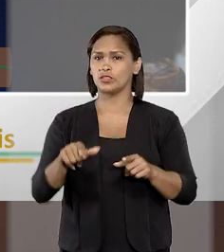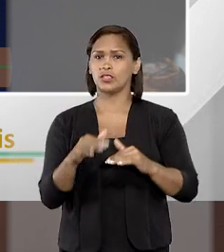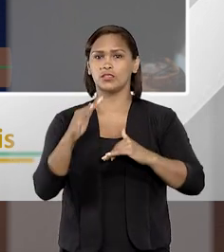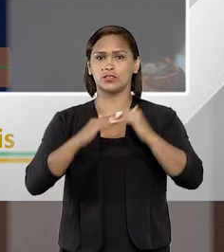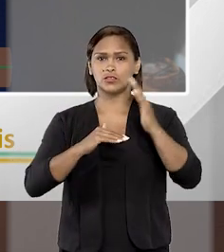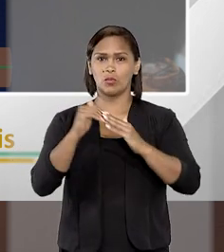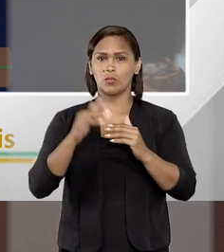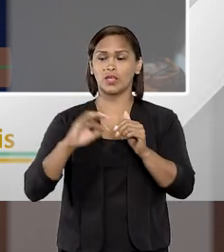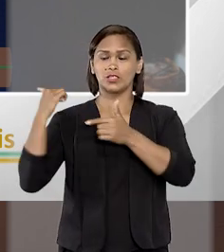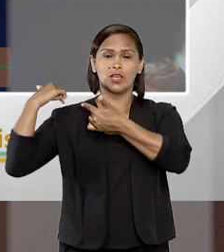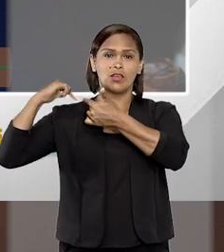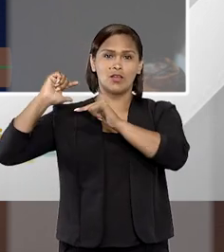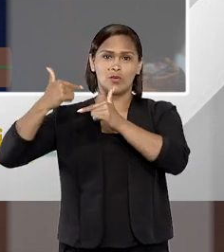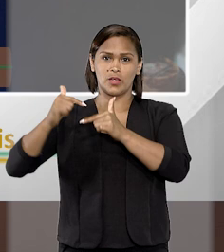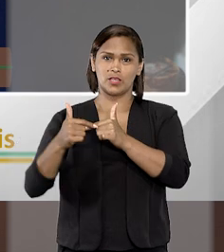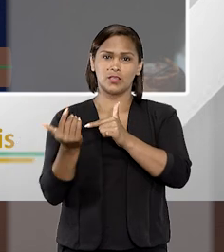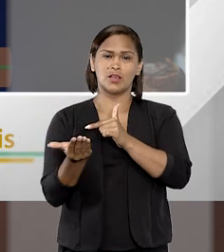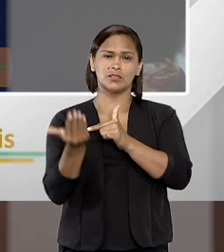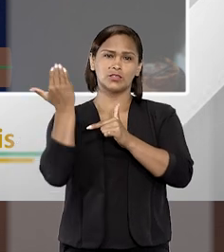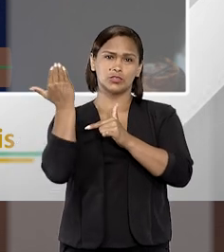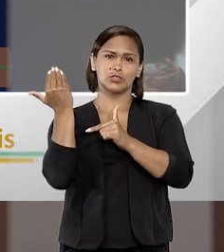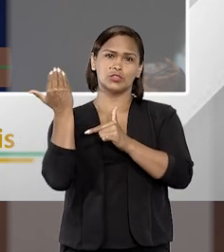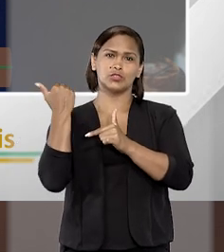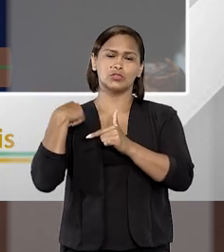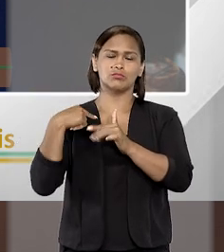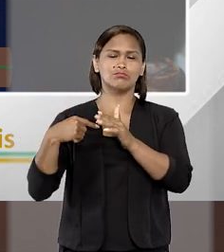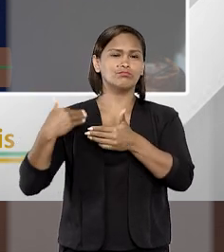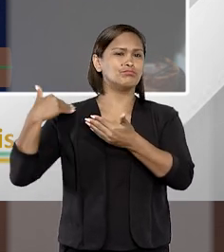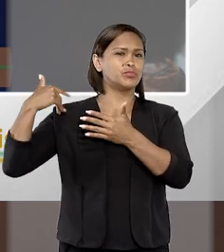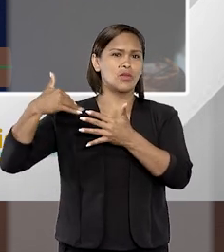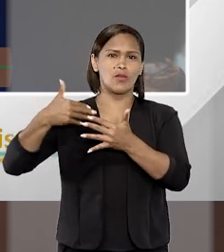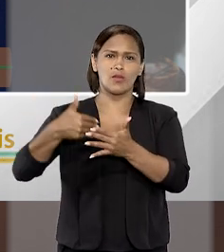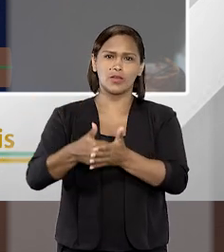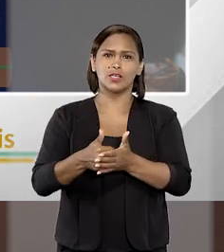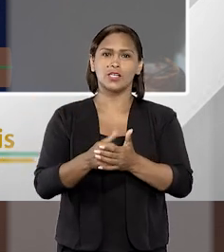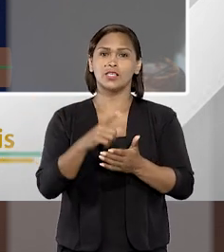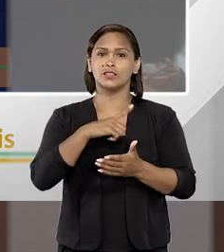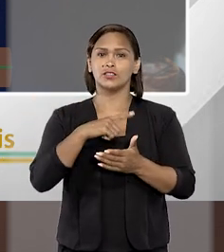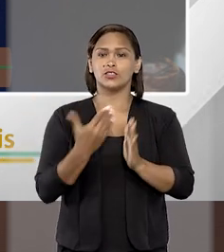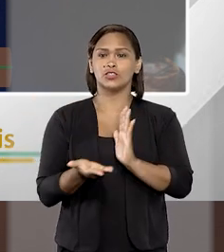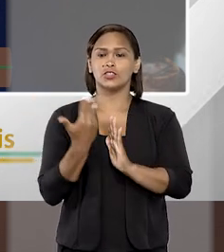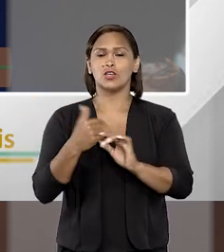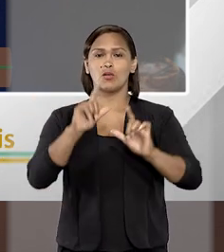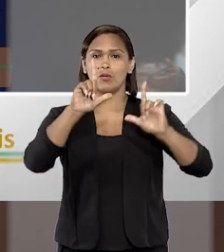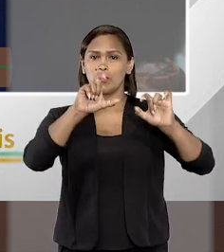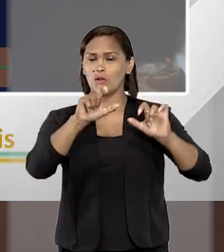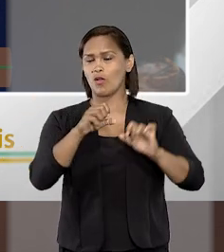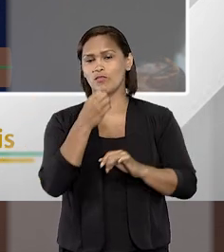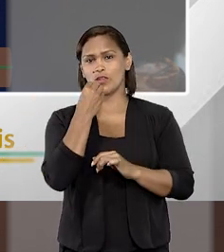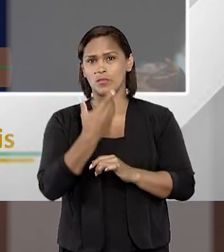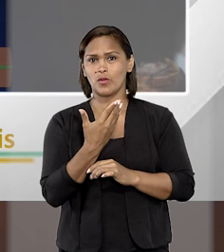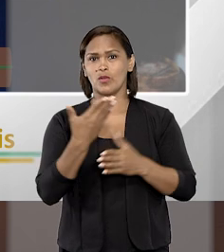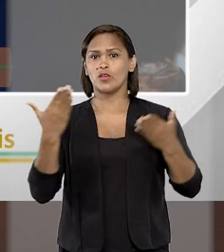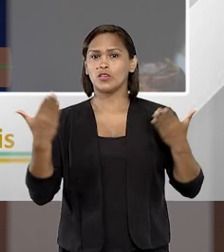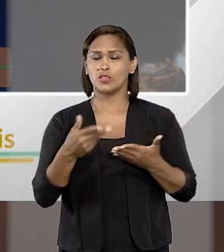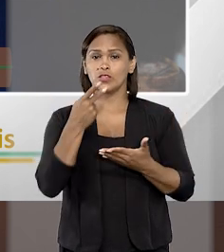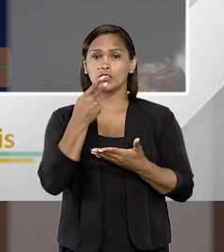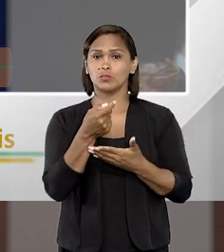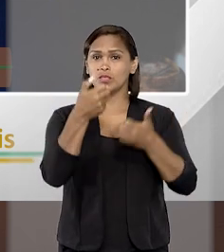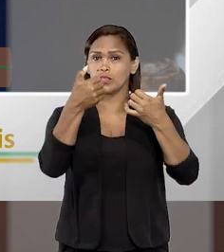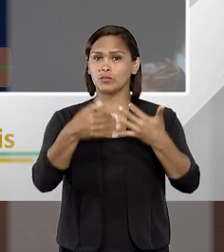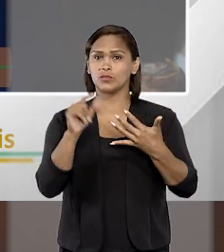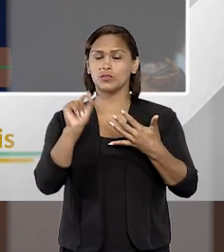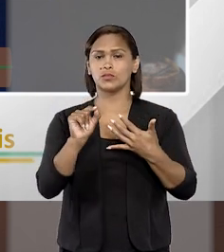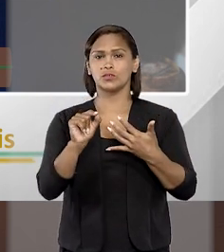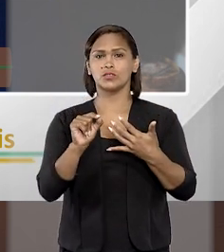que são herdadas de um tempo em que se tinha como suficiente essa Paulo nós estamos